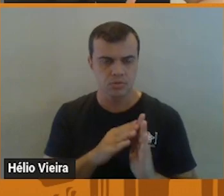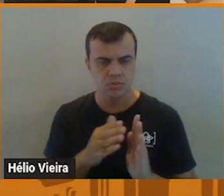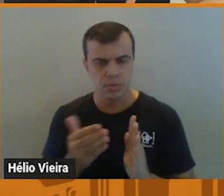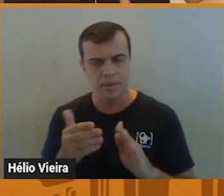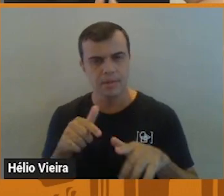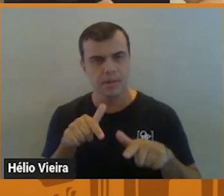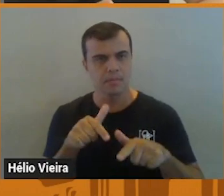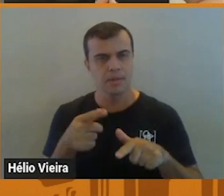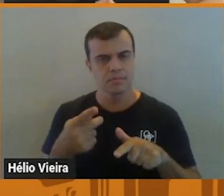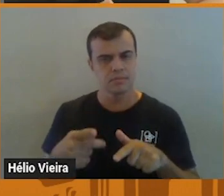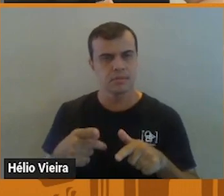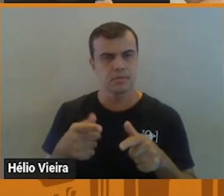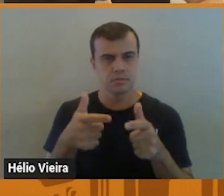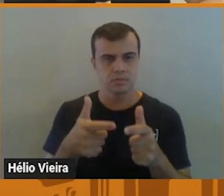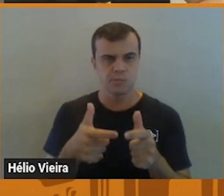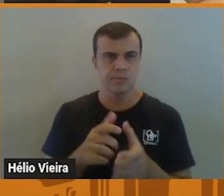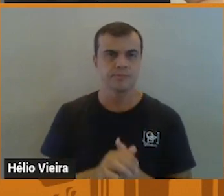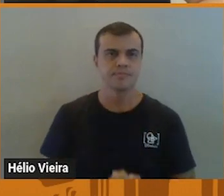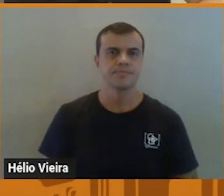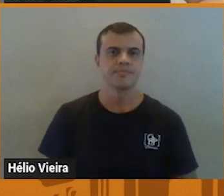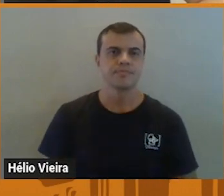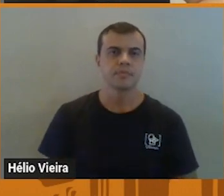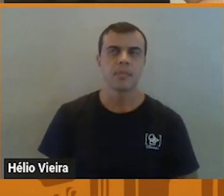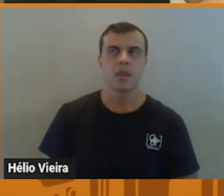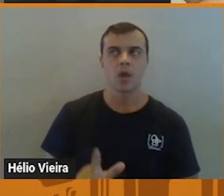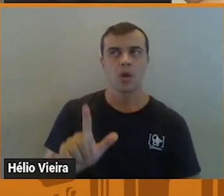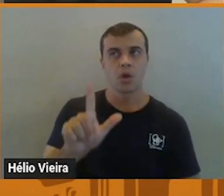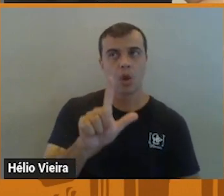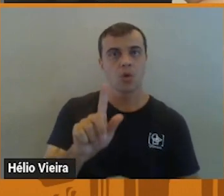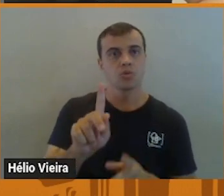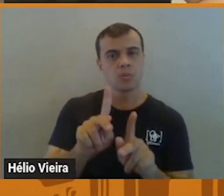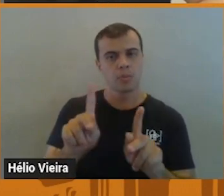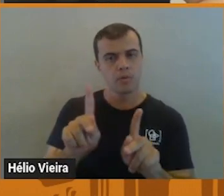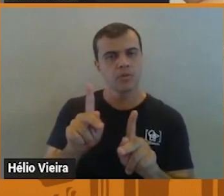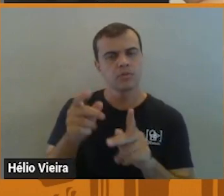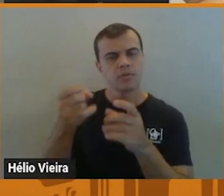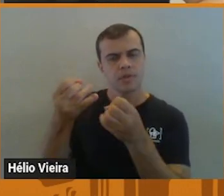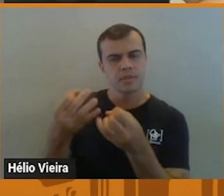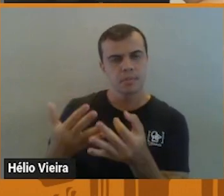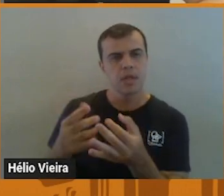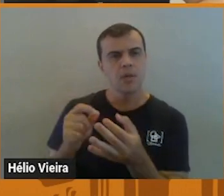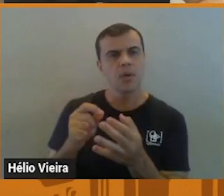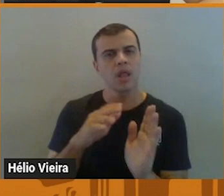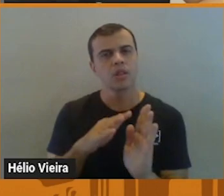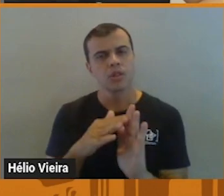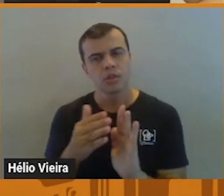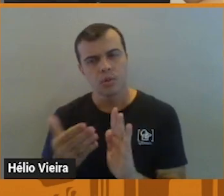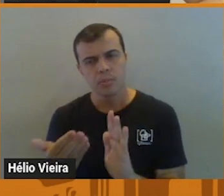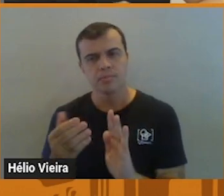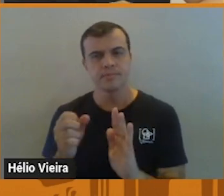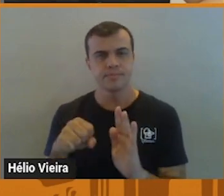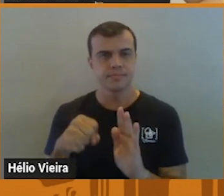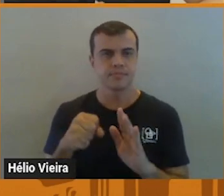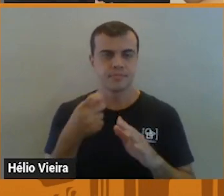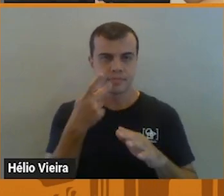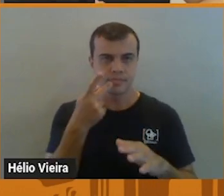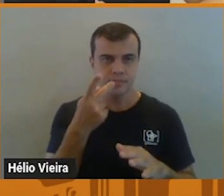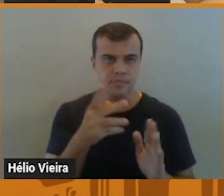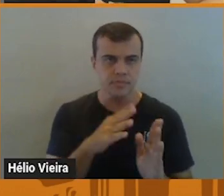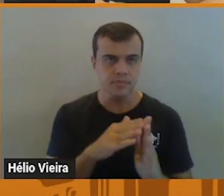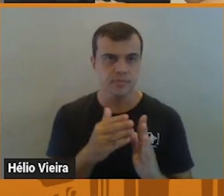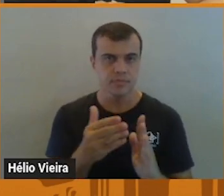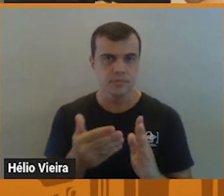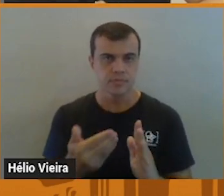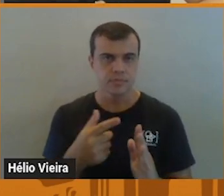trabalhado nesse momento. É lógico que o professor vai dizer o que é tombamento, vai trabalhar o que é